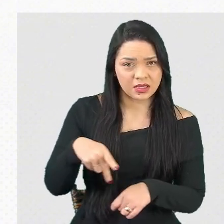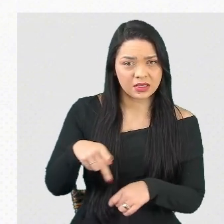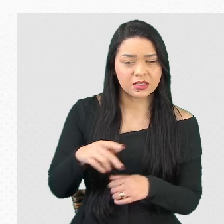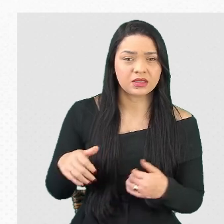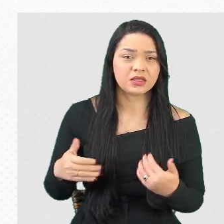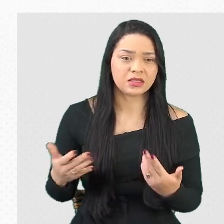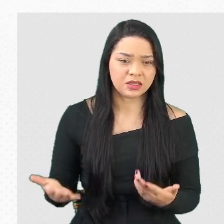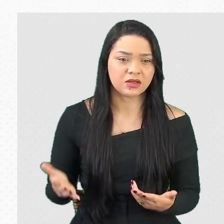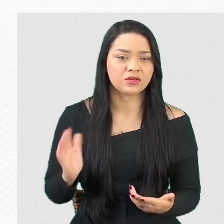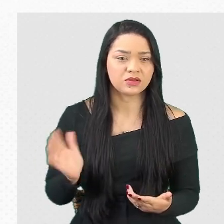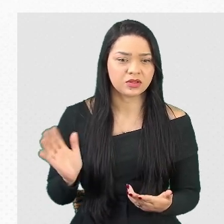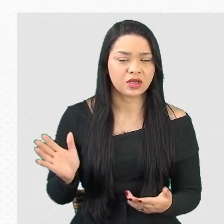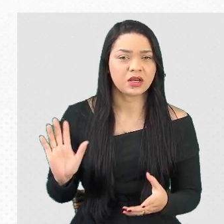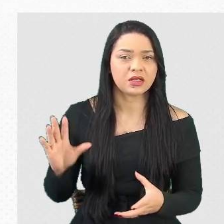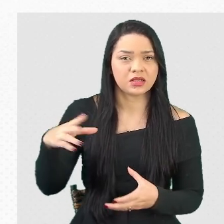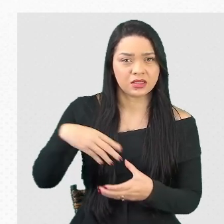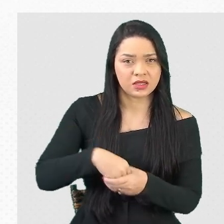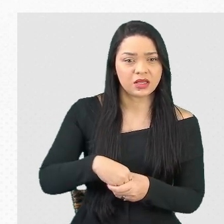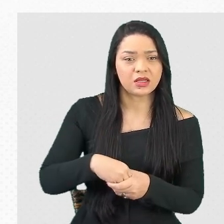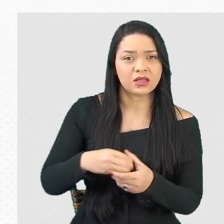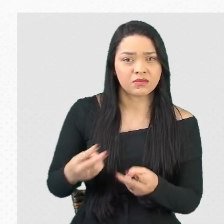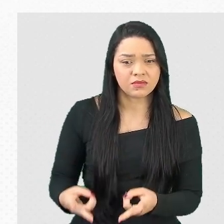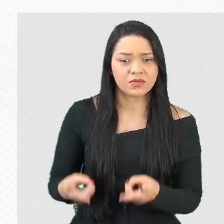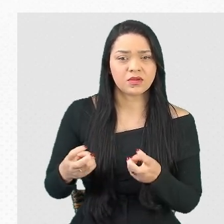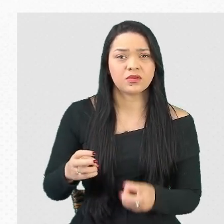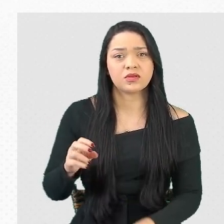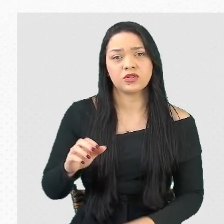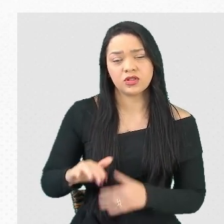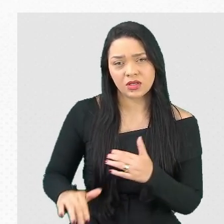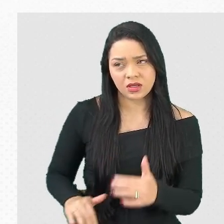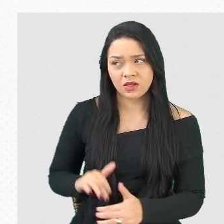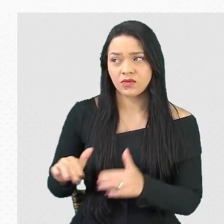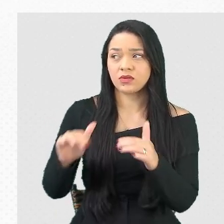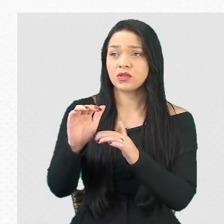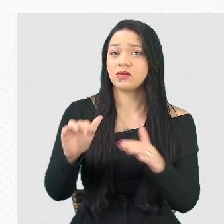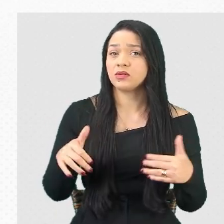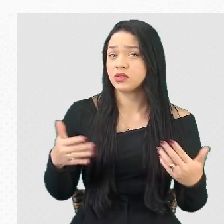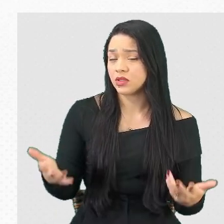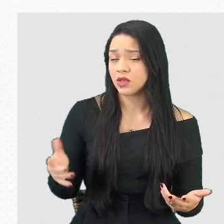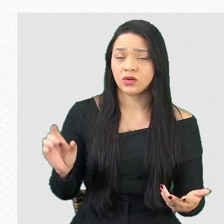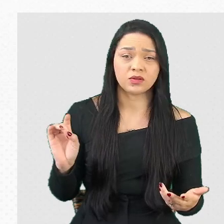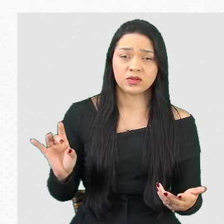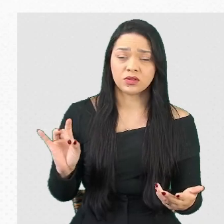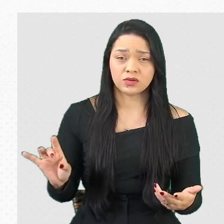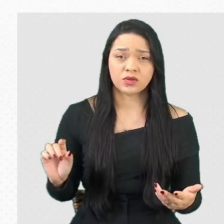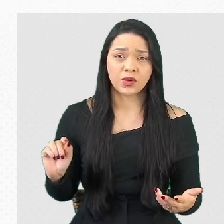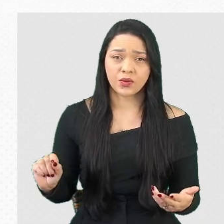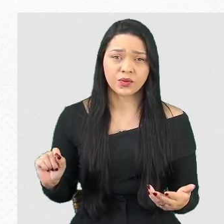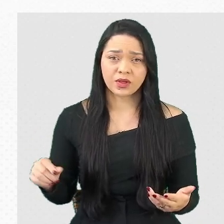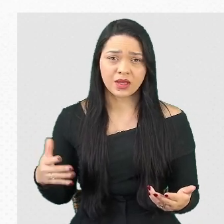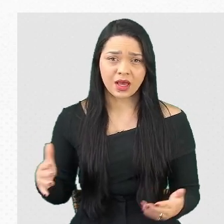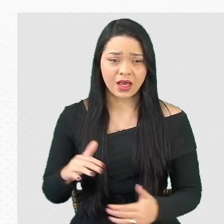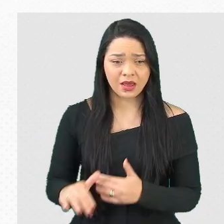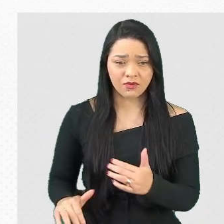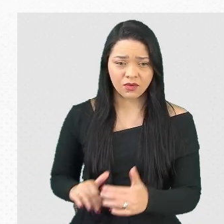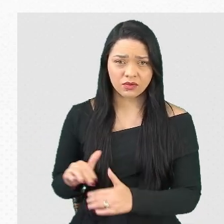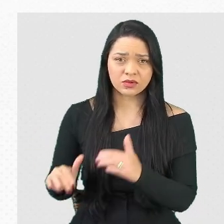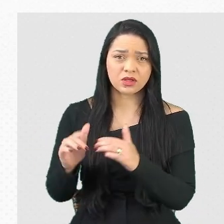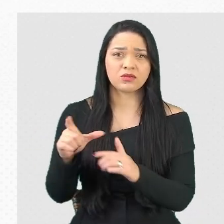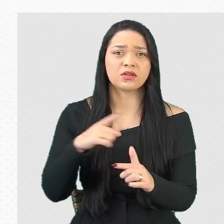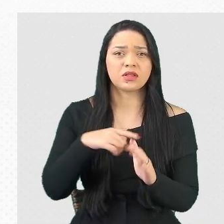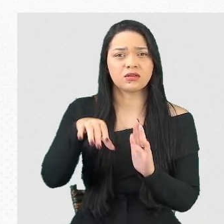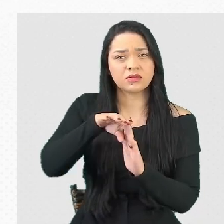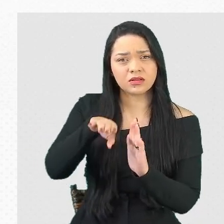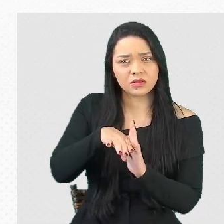então eles estariam dentro dessa perspectiva de evolução. Então, eles não definiam evolução por outros critérios,